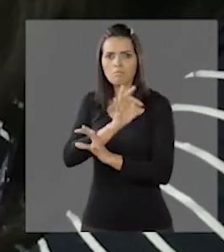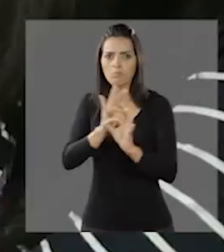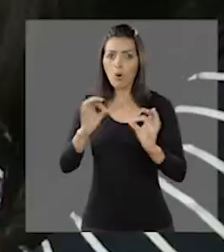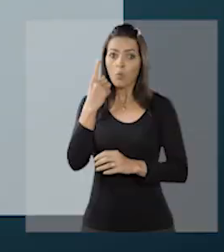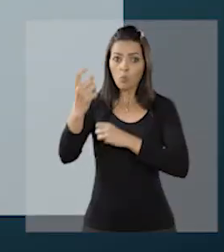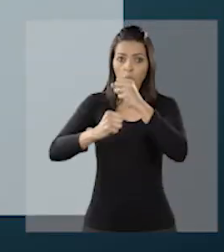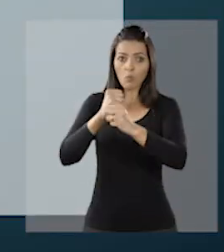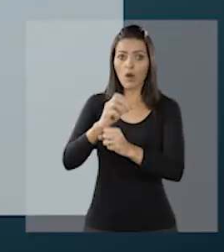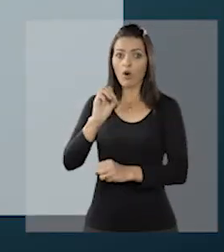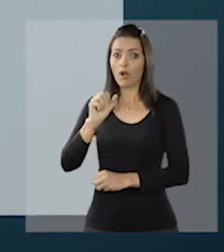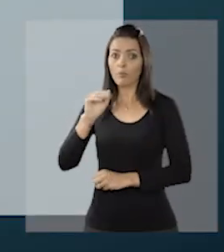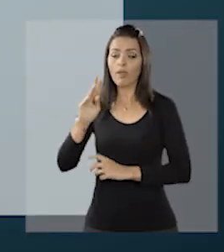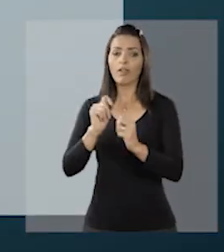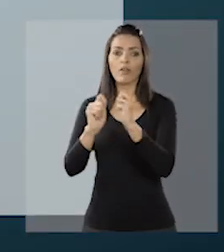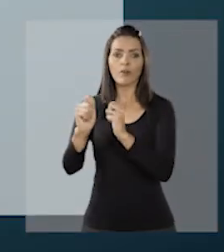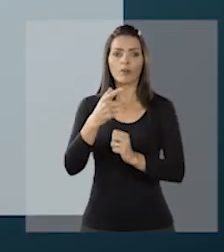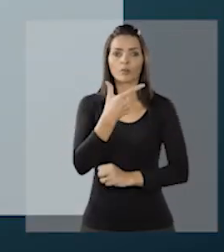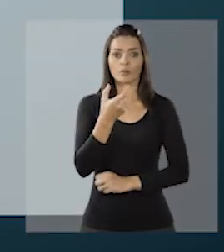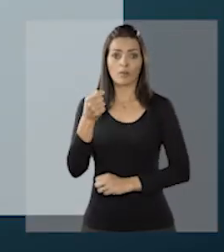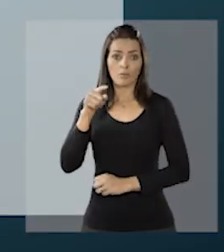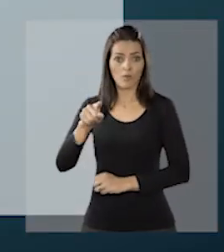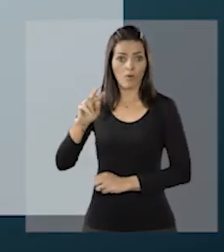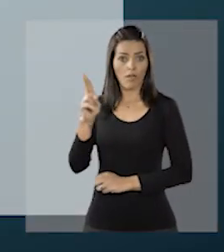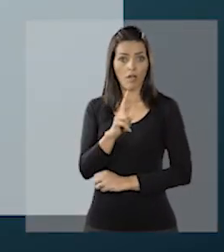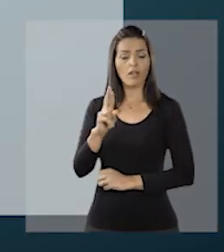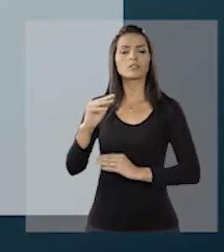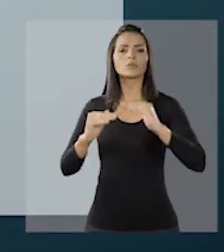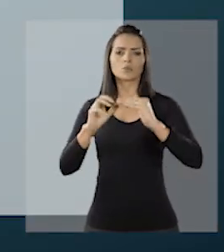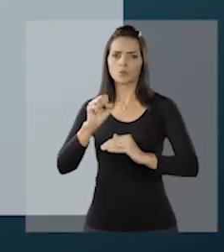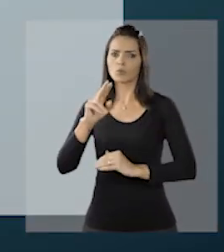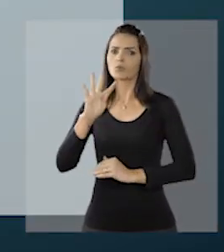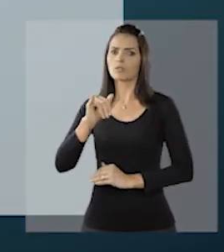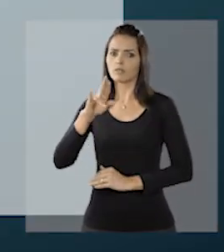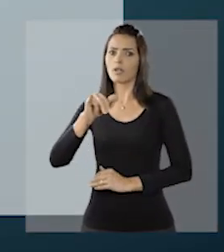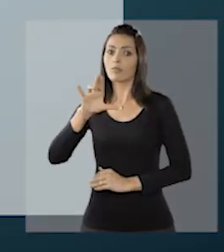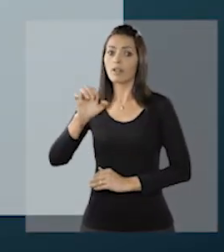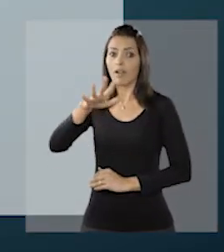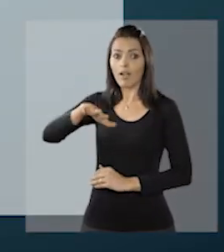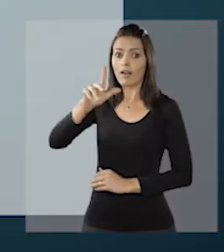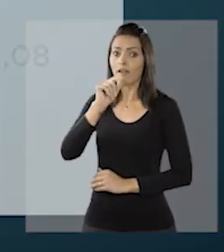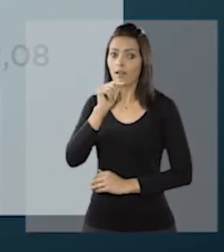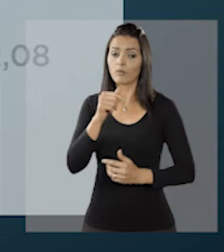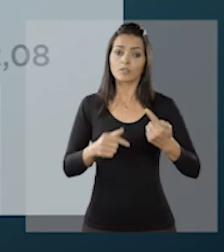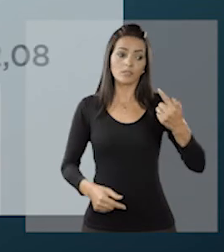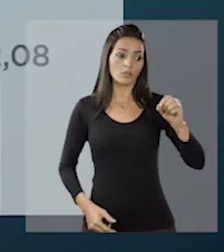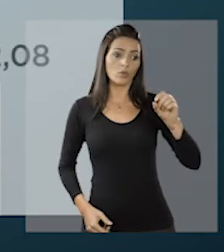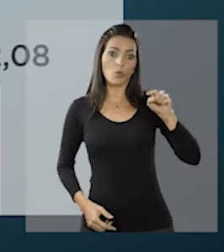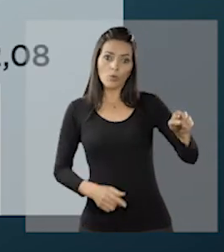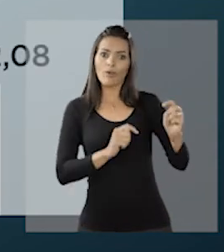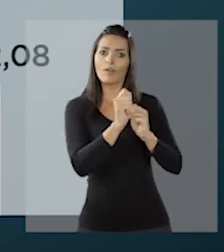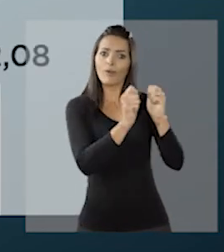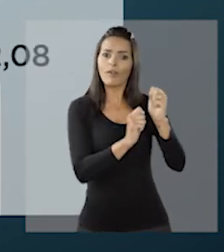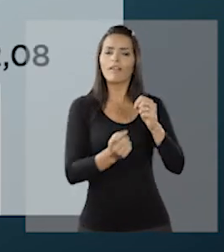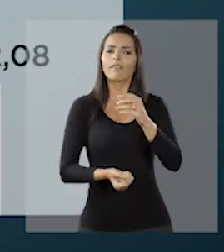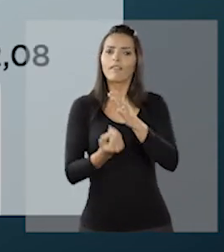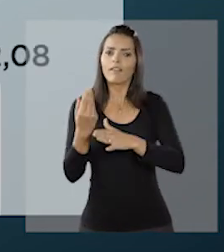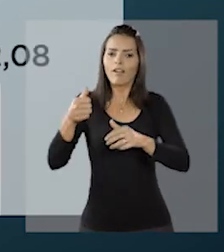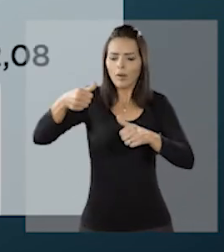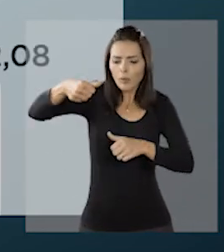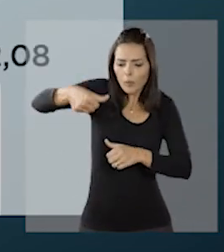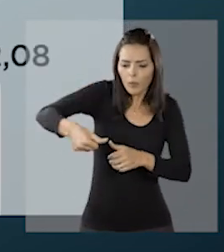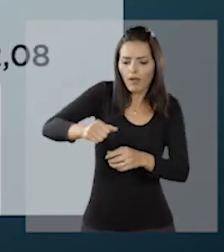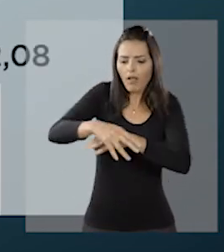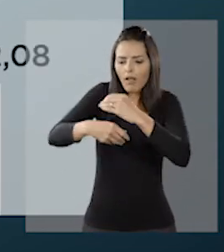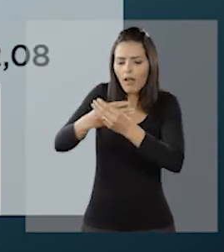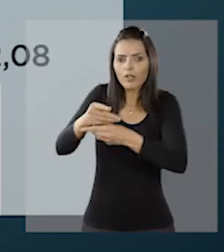último ano, a OAB economizou R$200 mil com a sustentabilidade hídrica, 78 mil com a implantação de torneiras do